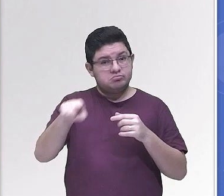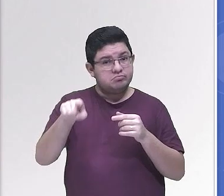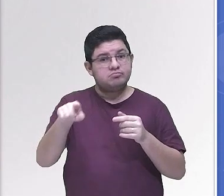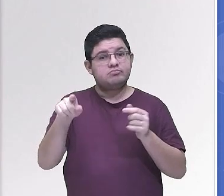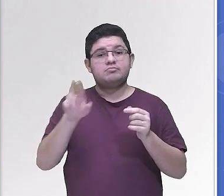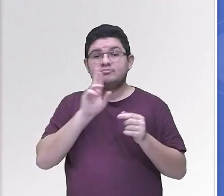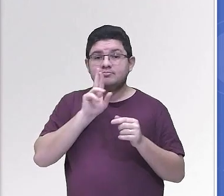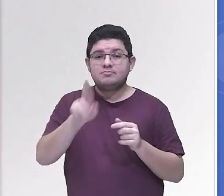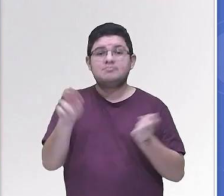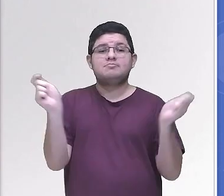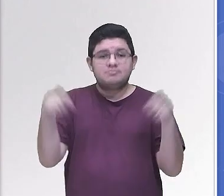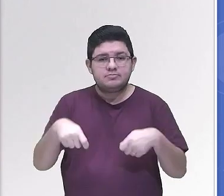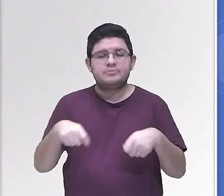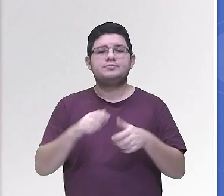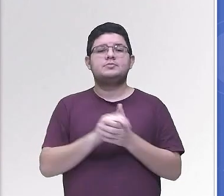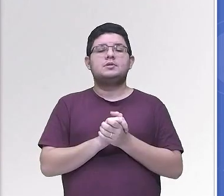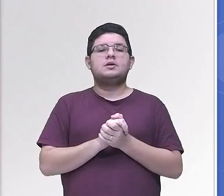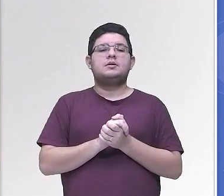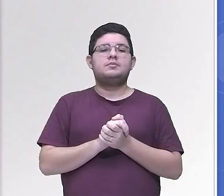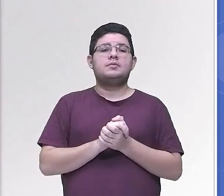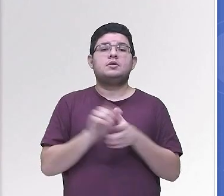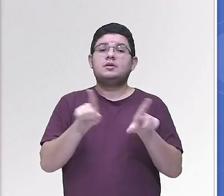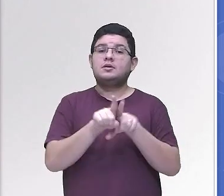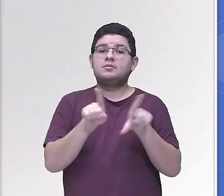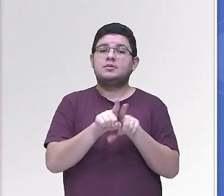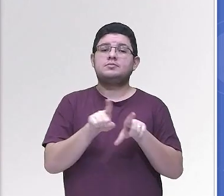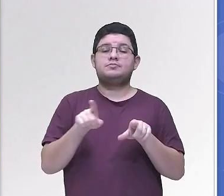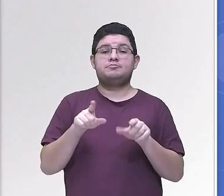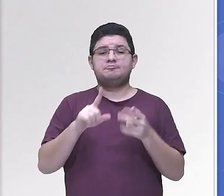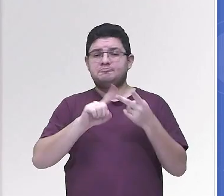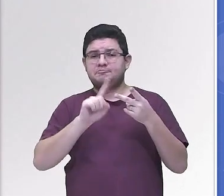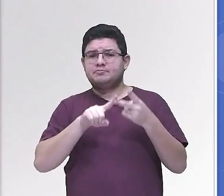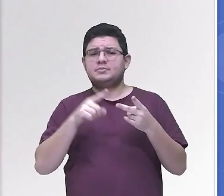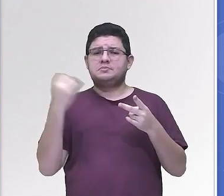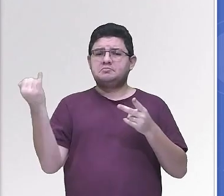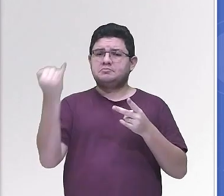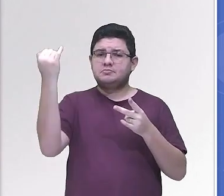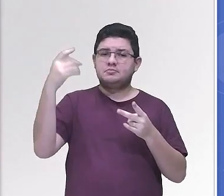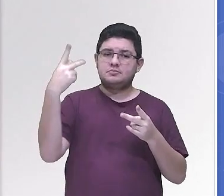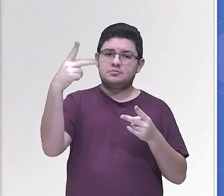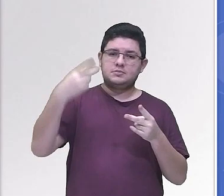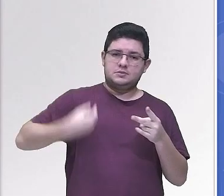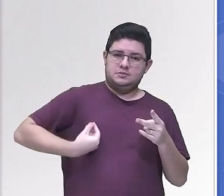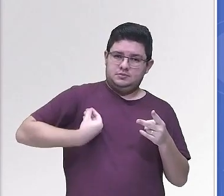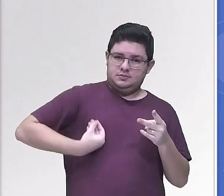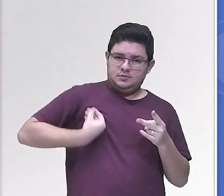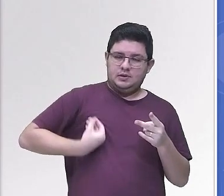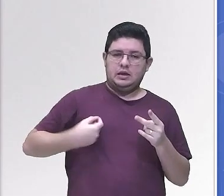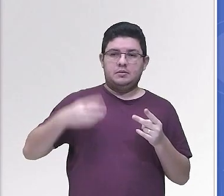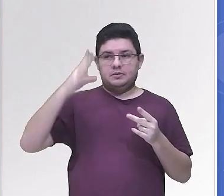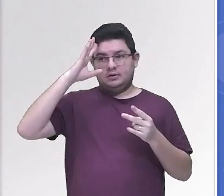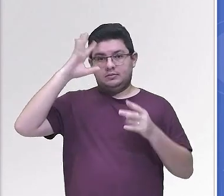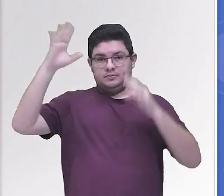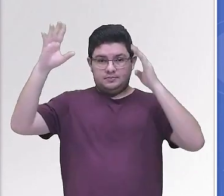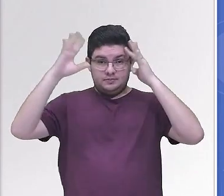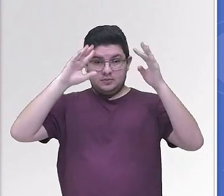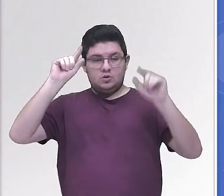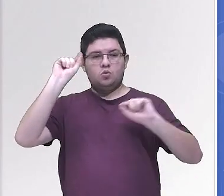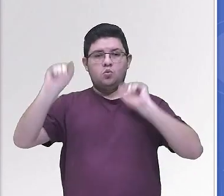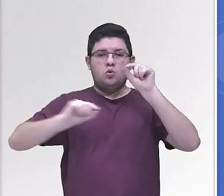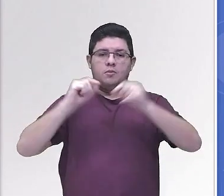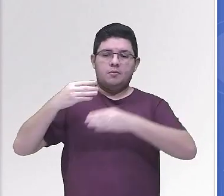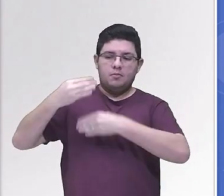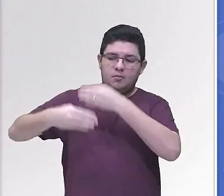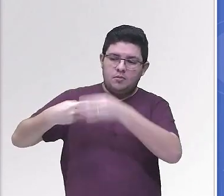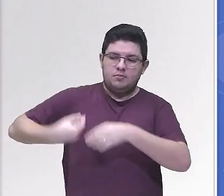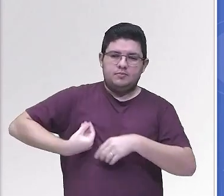lá, tá? E segundo, para a vida de vocês, para entenderem melhor o processo do seu existir. Isso aí é